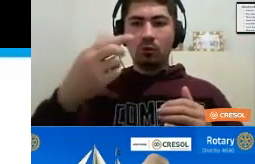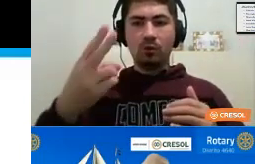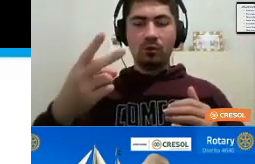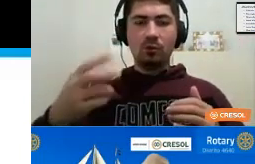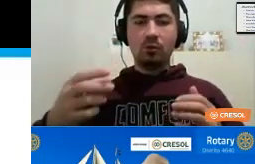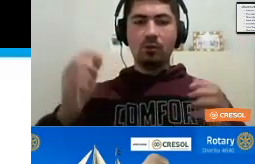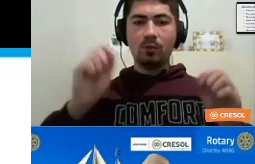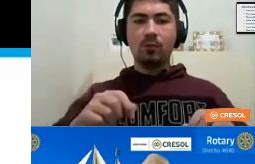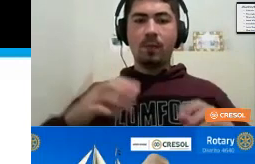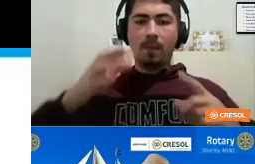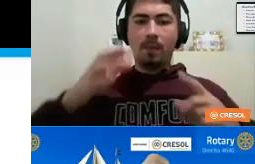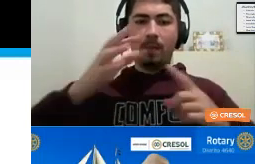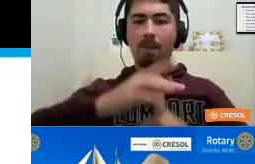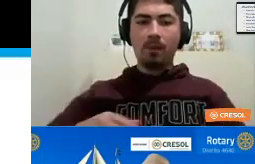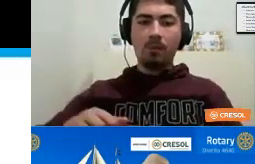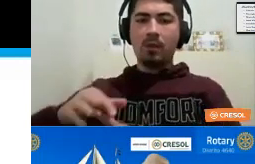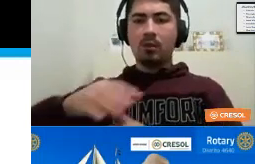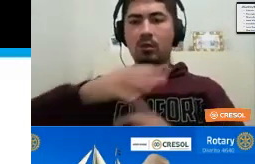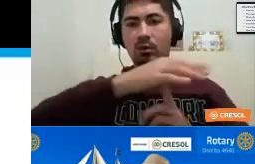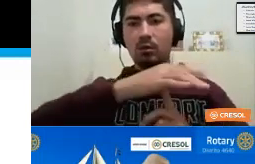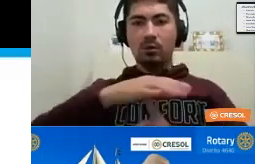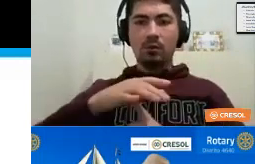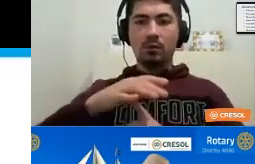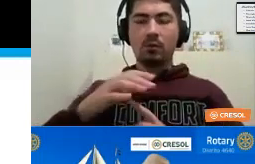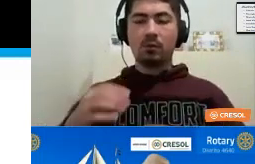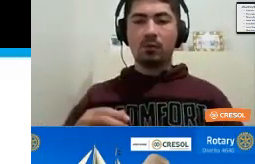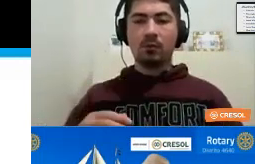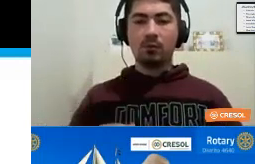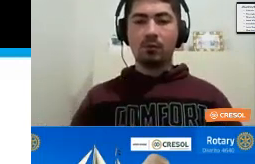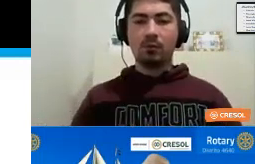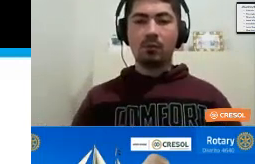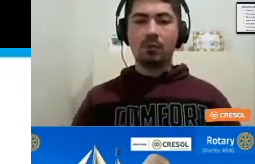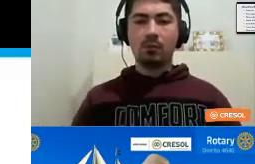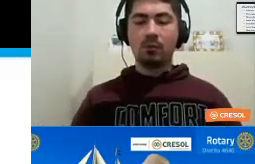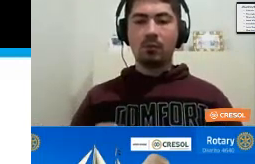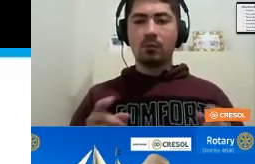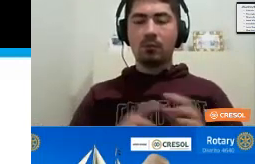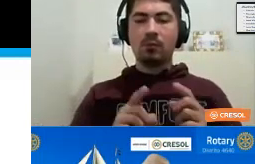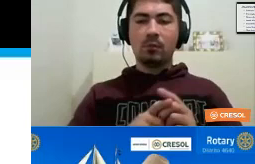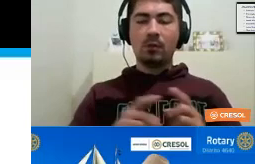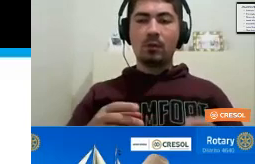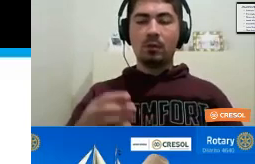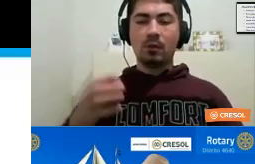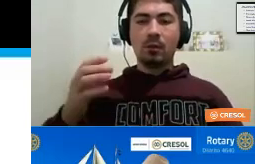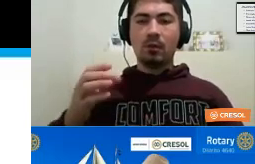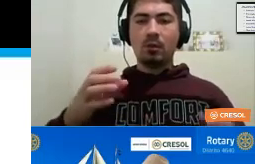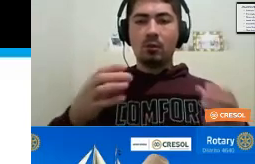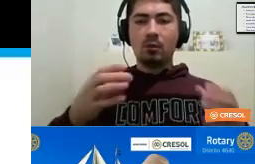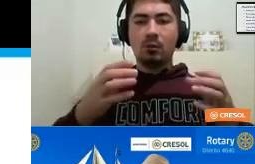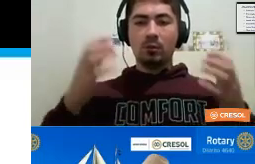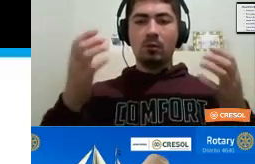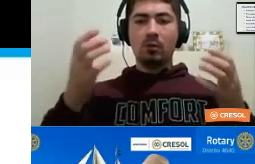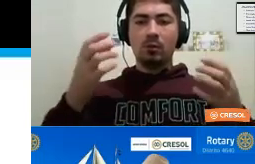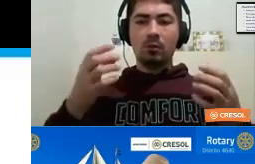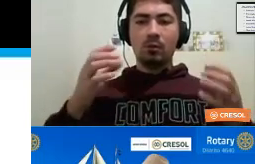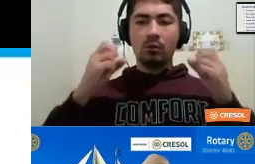fazer projetos na área de meio ambiente. E eu gostaria de dizer também que seria interessante que o clube, que o distrito, os clubes